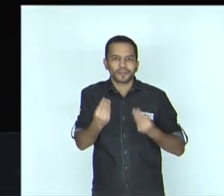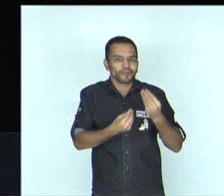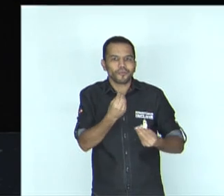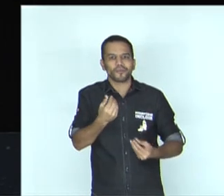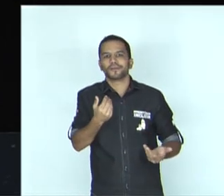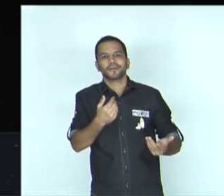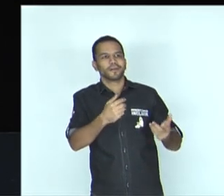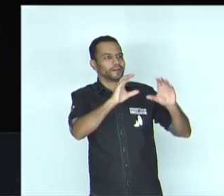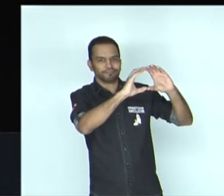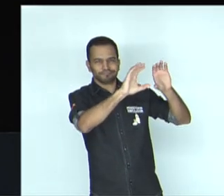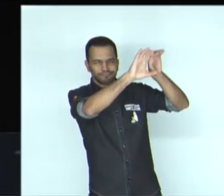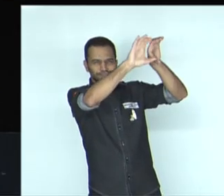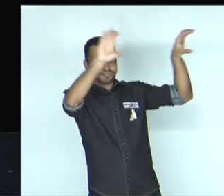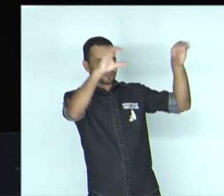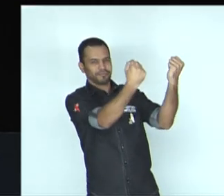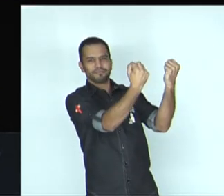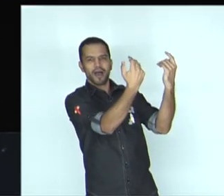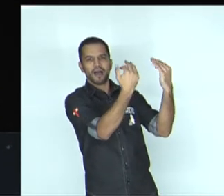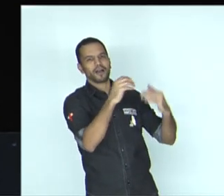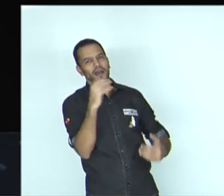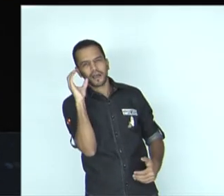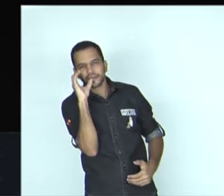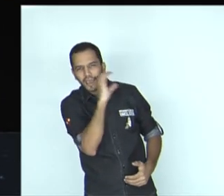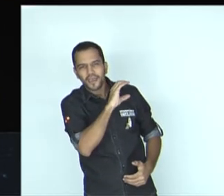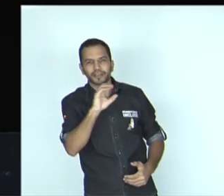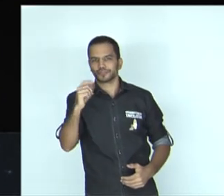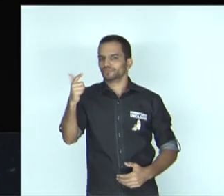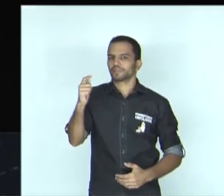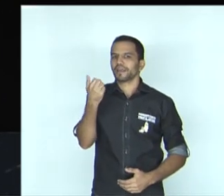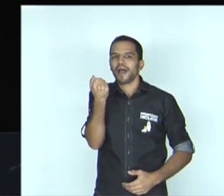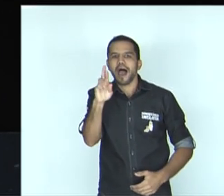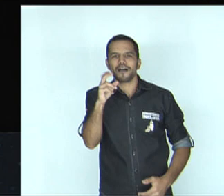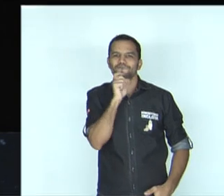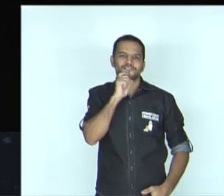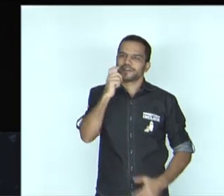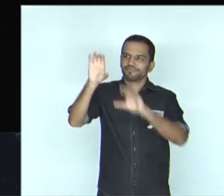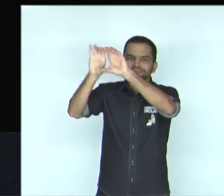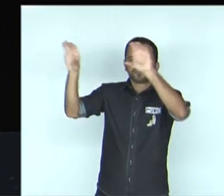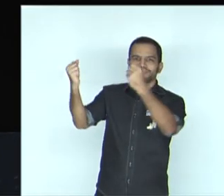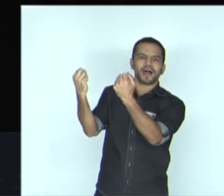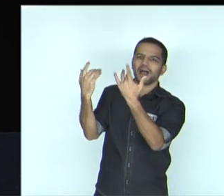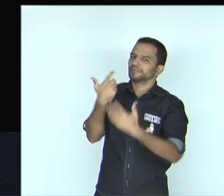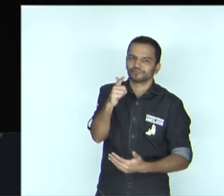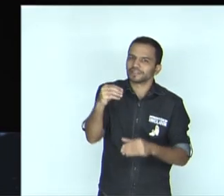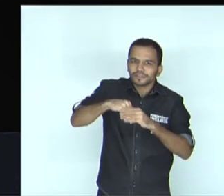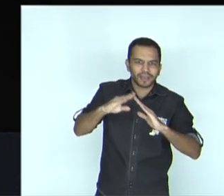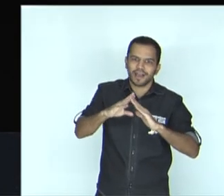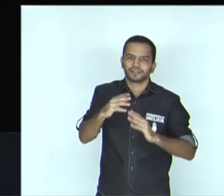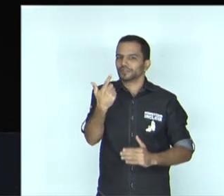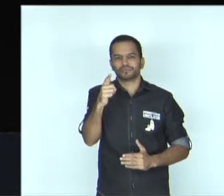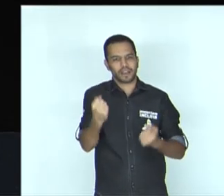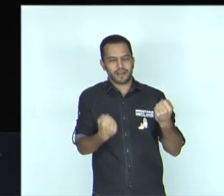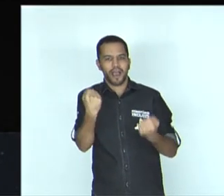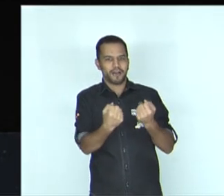você tem na sua casa, que não tem ar-condicionado que nem você tem na sua casa, que não tem geladeira para guardar um monte de coisa. É uma época que não tem o sistema de transporte que